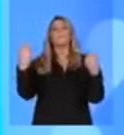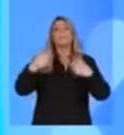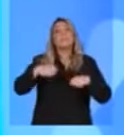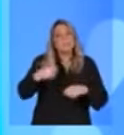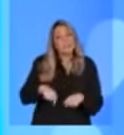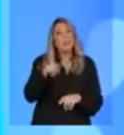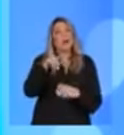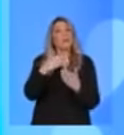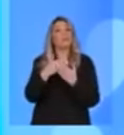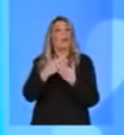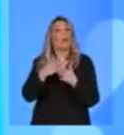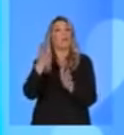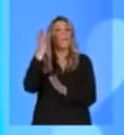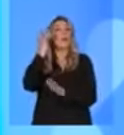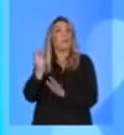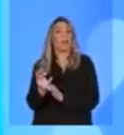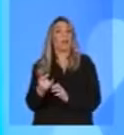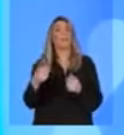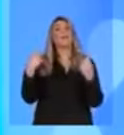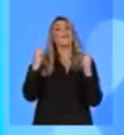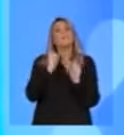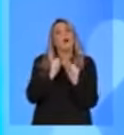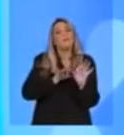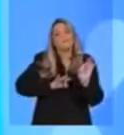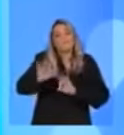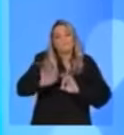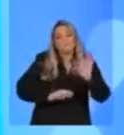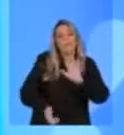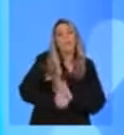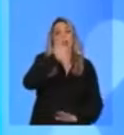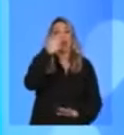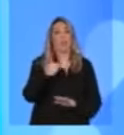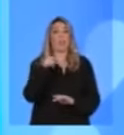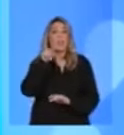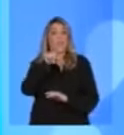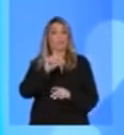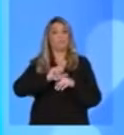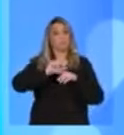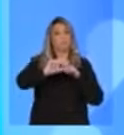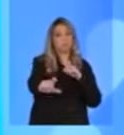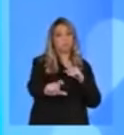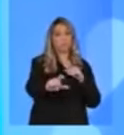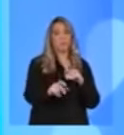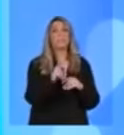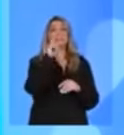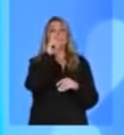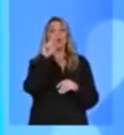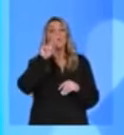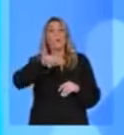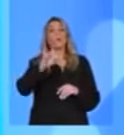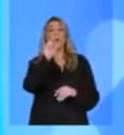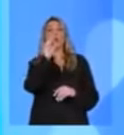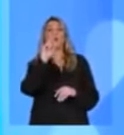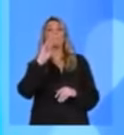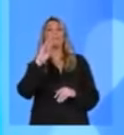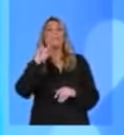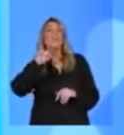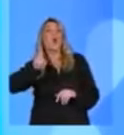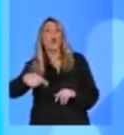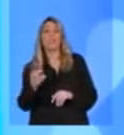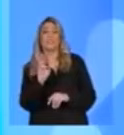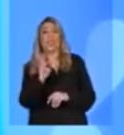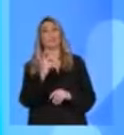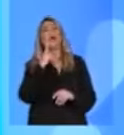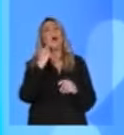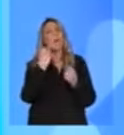amanhã para que ela possa estar reorganizada esse investimento custará 5.8 bilhões deais e é